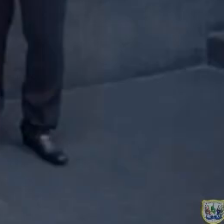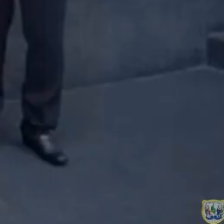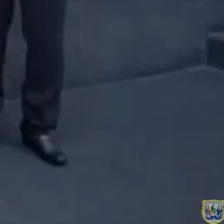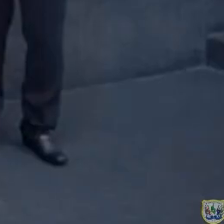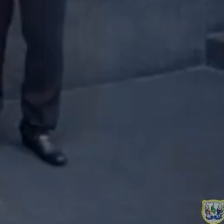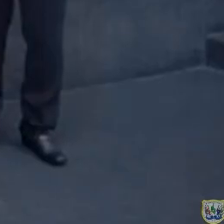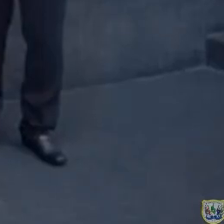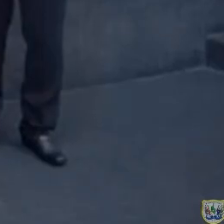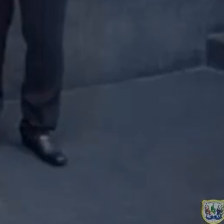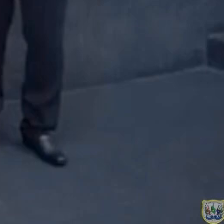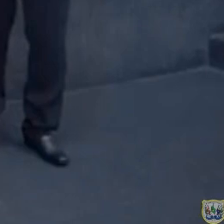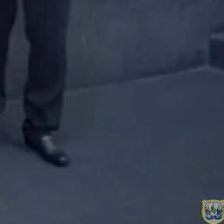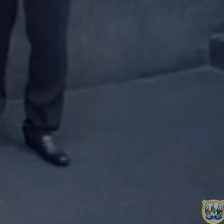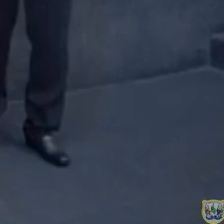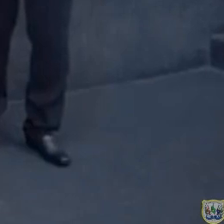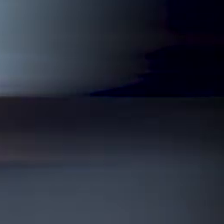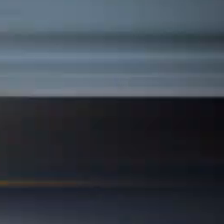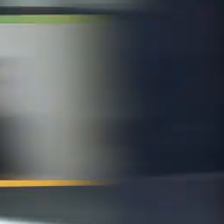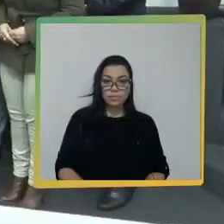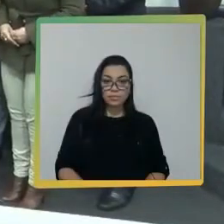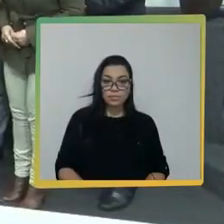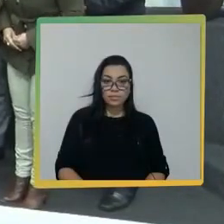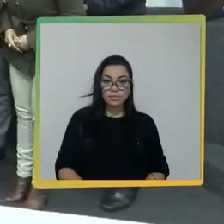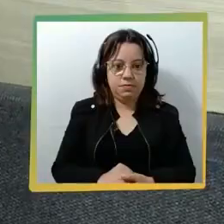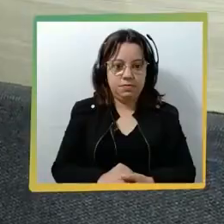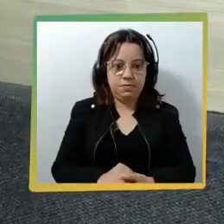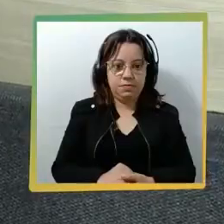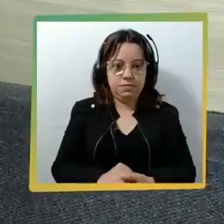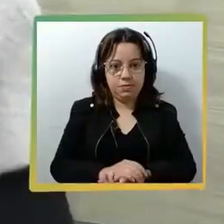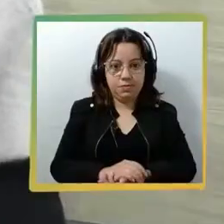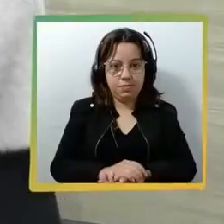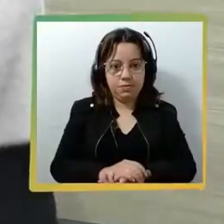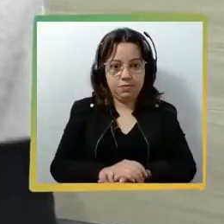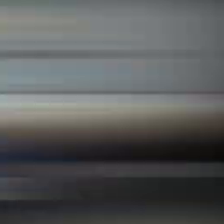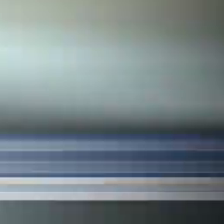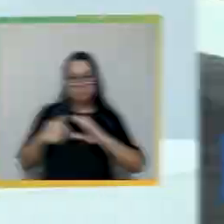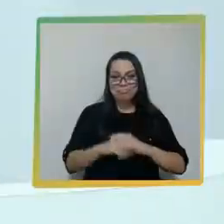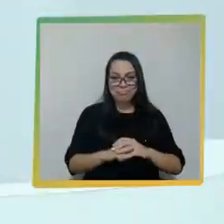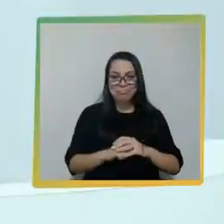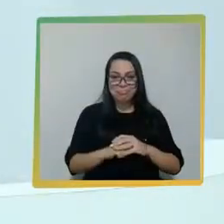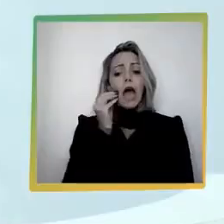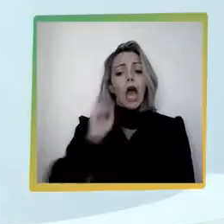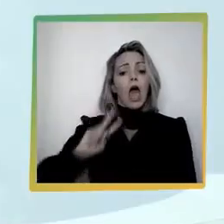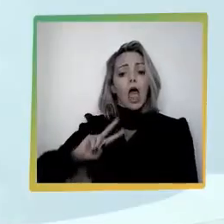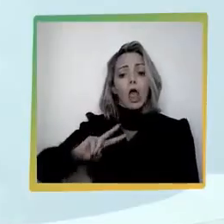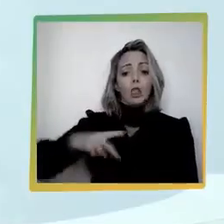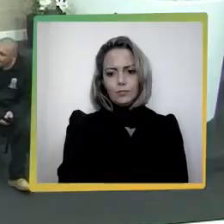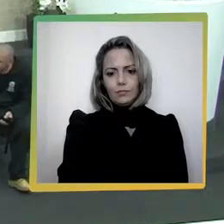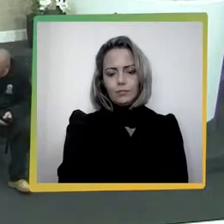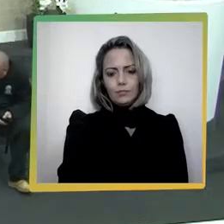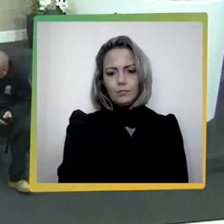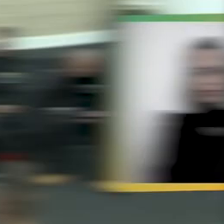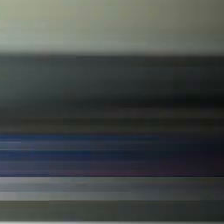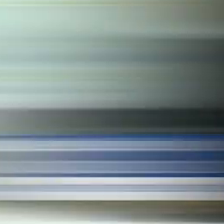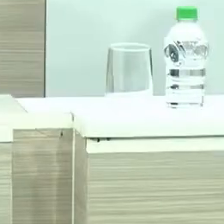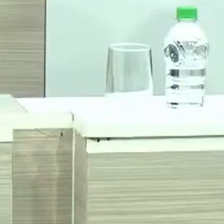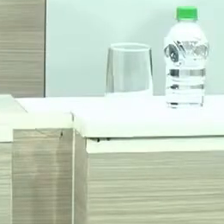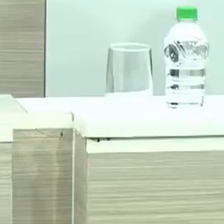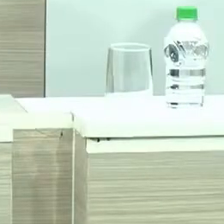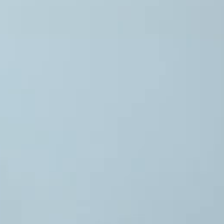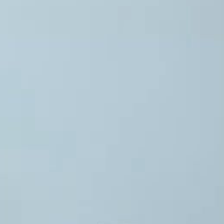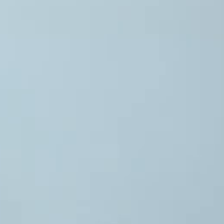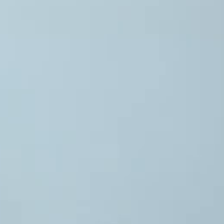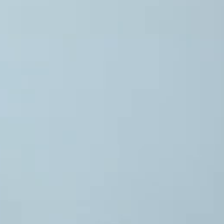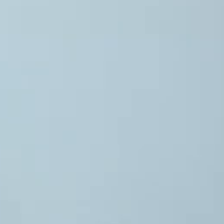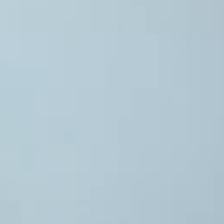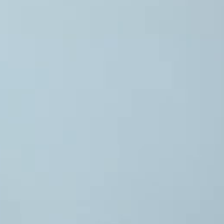comemorativas como os 50 anos do CAV da UDESC, os 55 anos da CDL, os 58 anos da APAE,